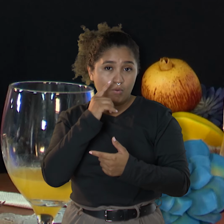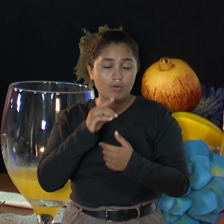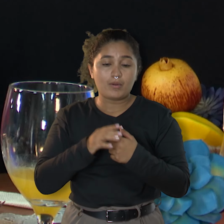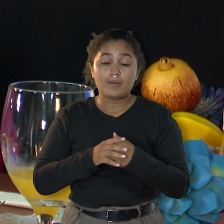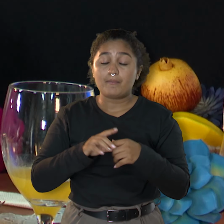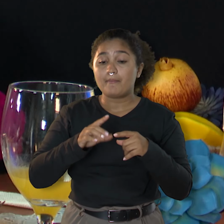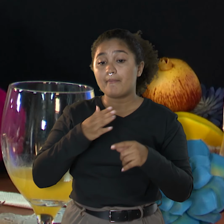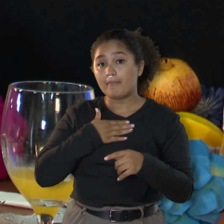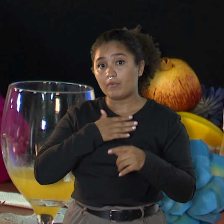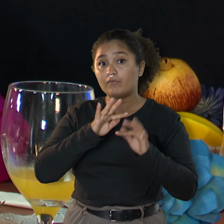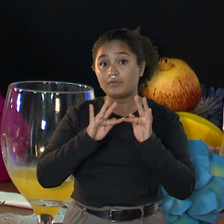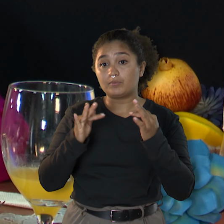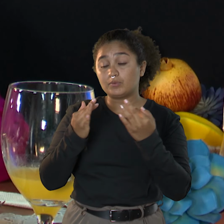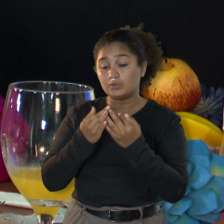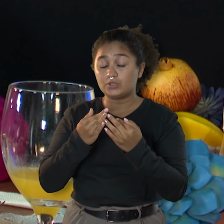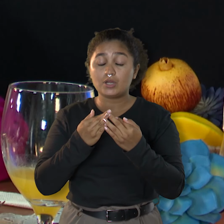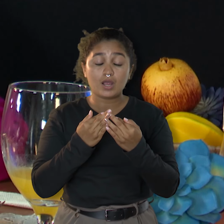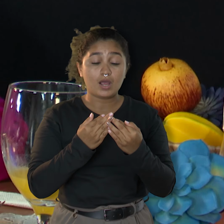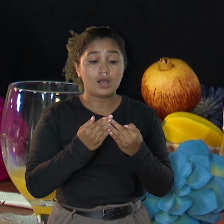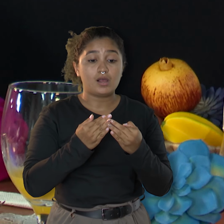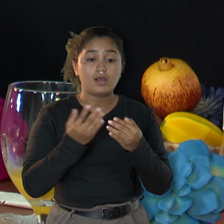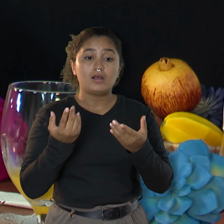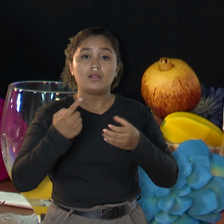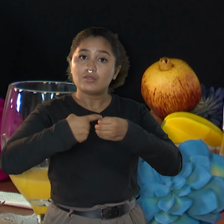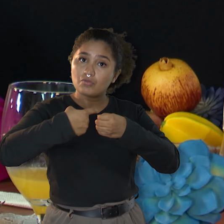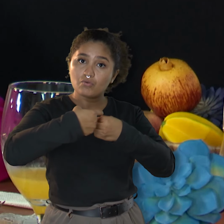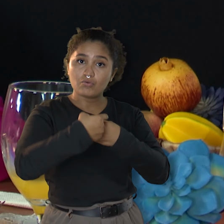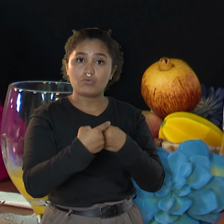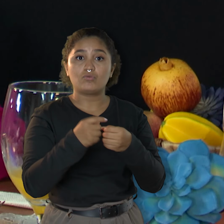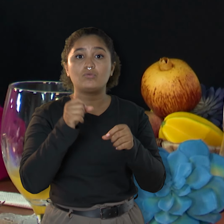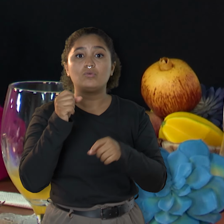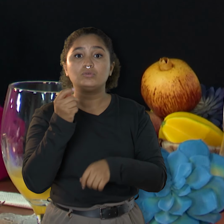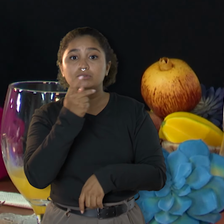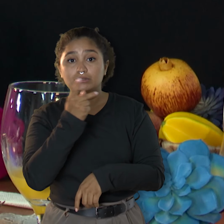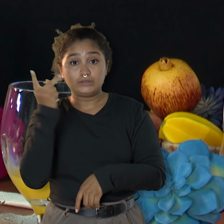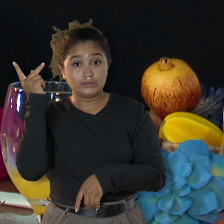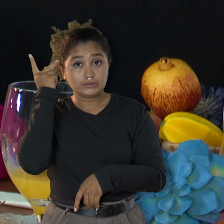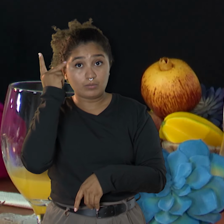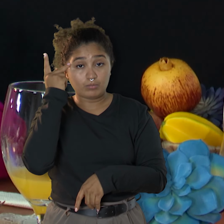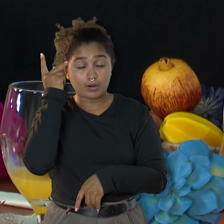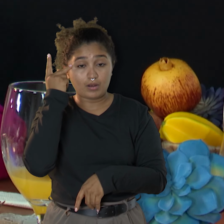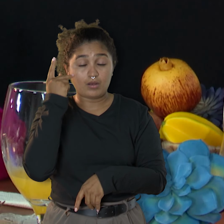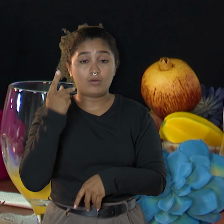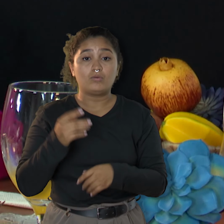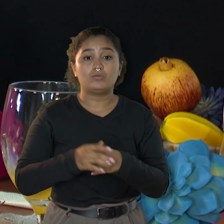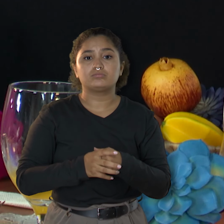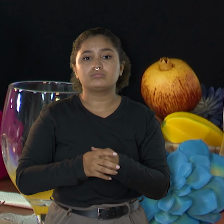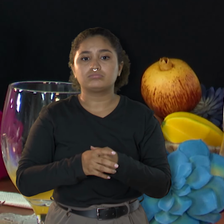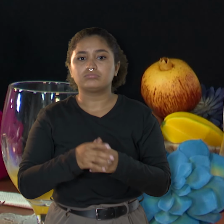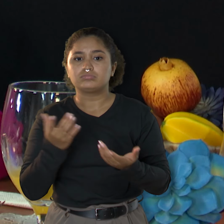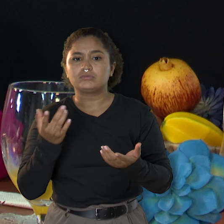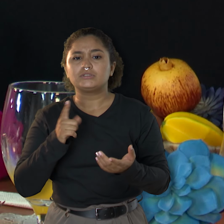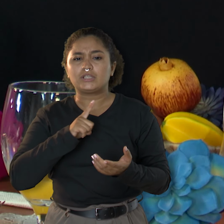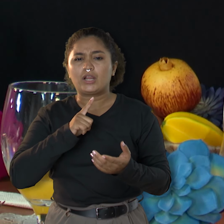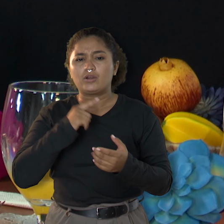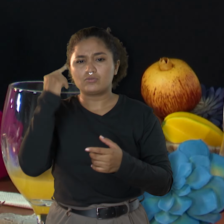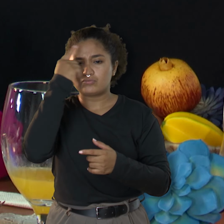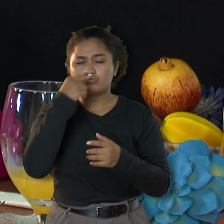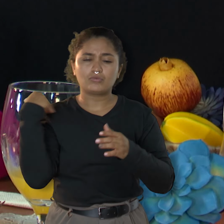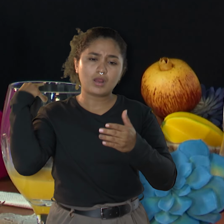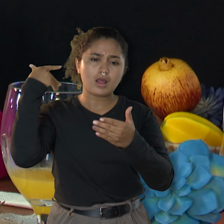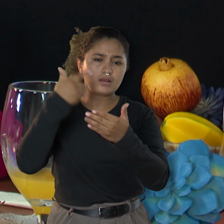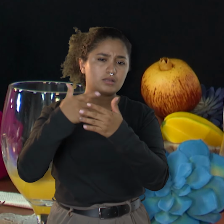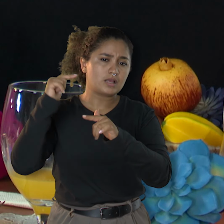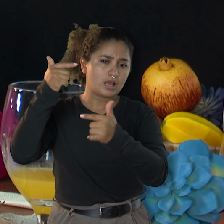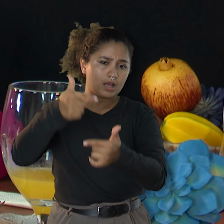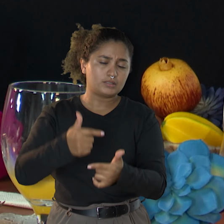família é do interior de São Paulo, né? Então, eu tenho ascendência italiana e sueca. Mas mais dos imigrantes italianos. Eu acho que a minha aparência é mais dos